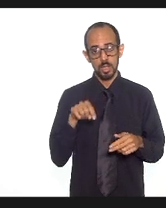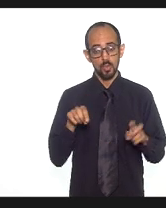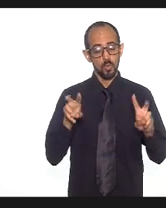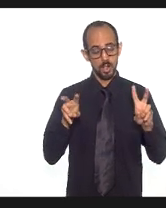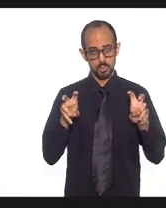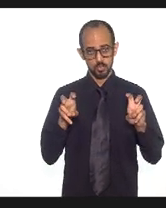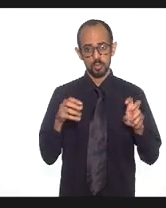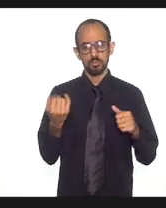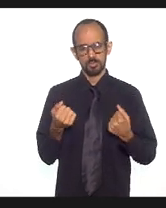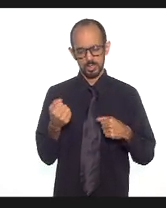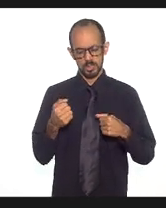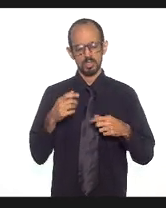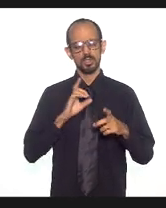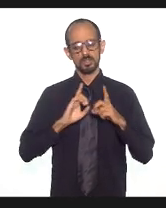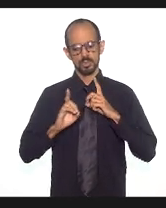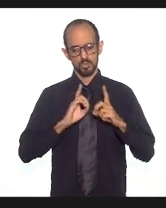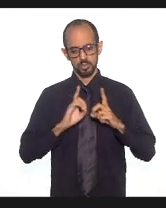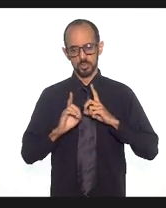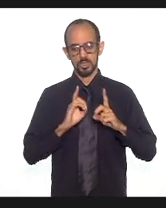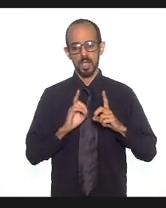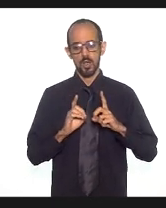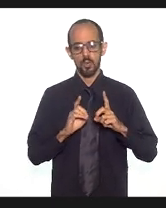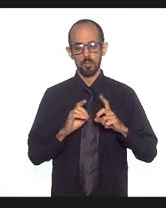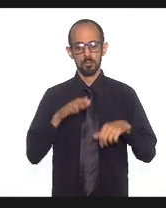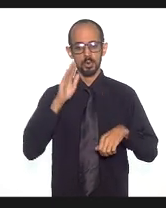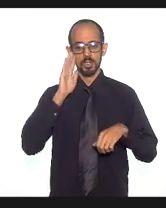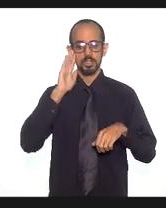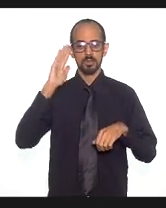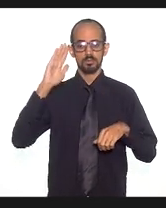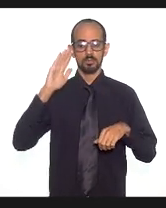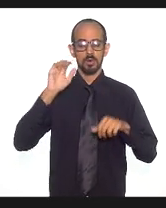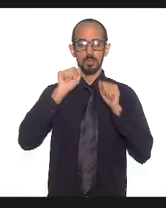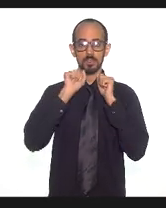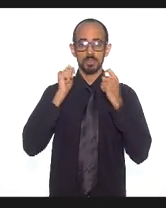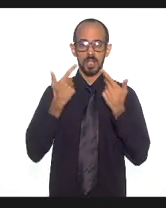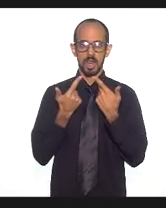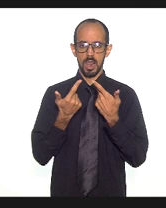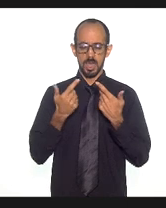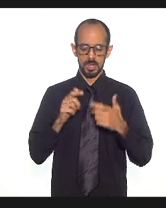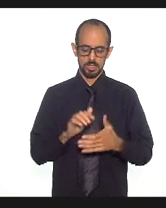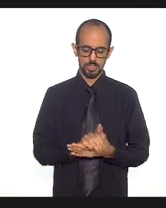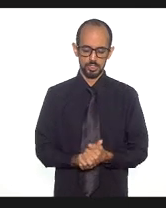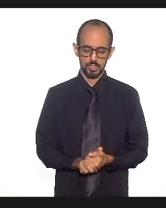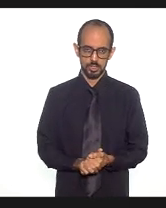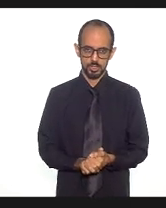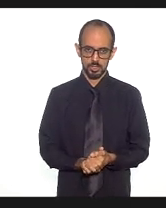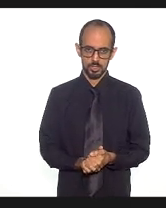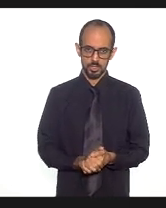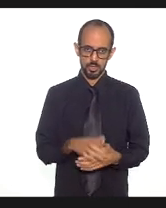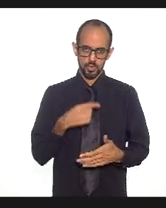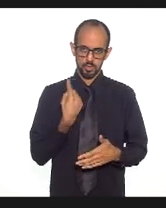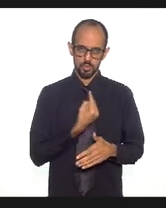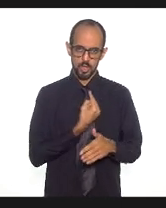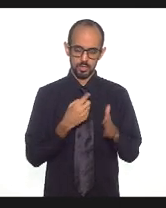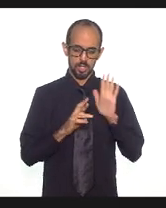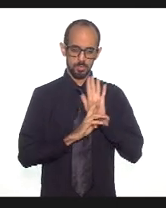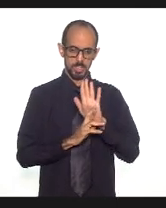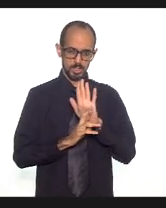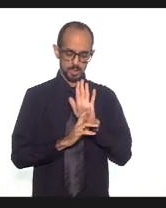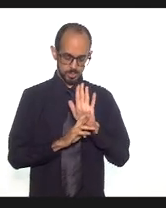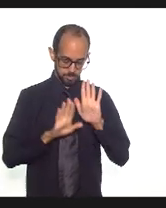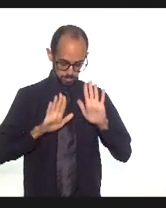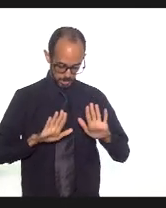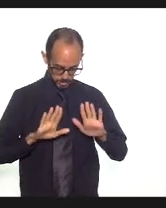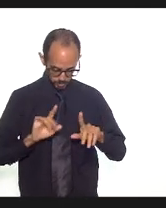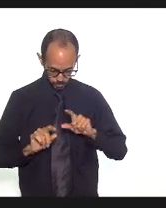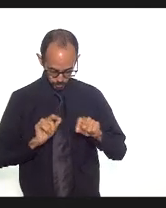precisa ser amplamente debatido, principalmente na Assembleia Legislativa, né? Pelos nossos representantes. Mas